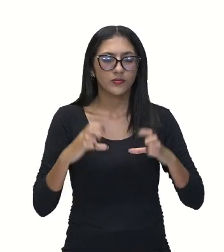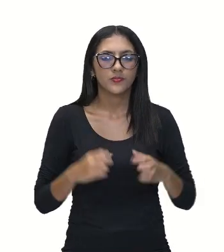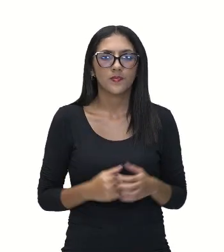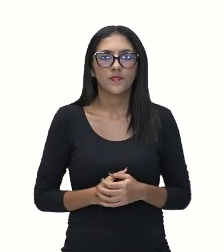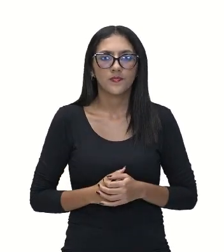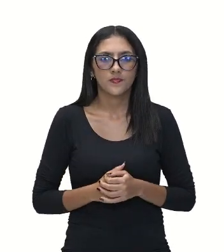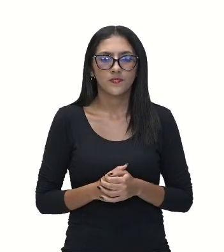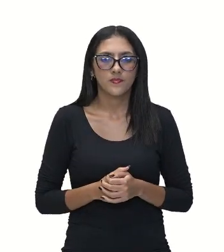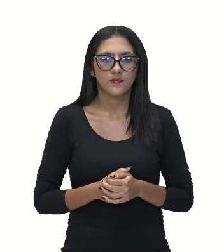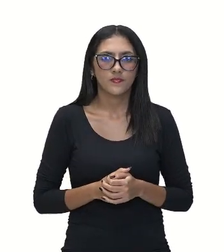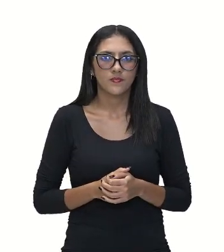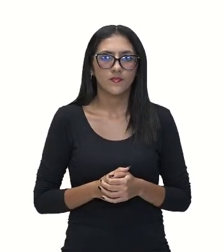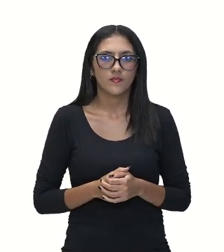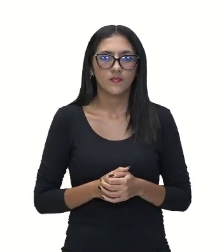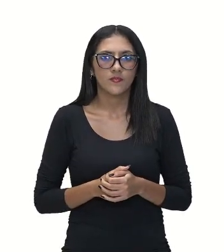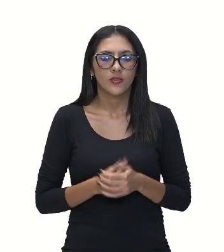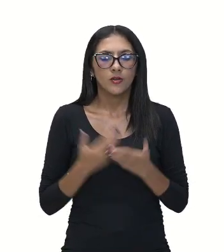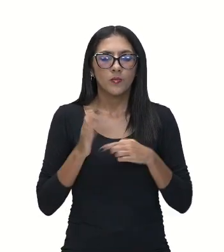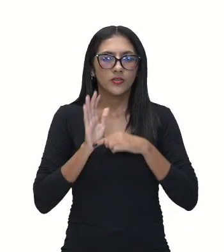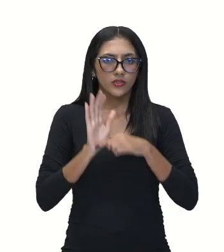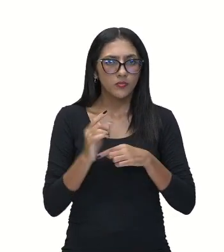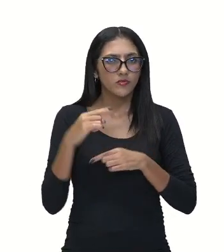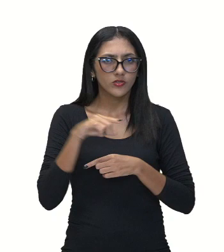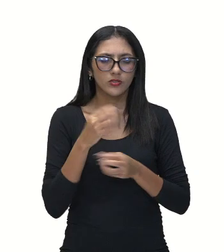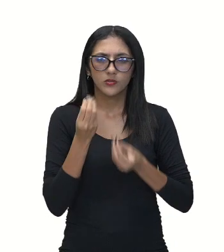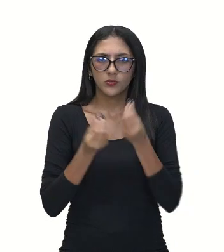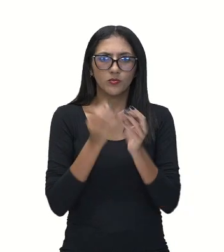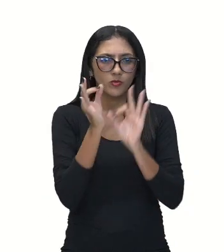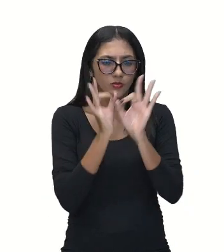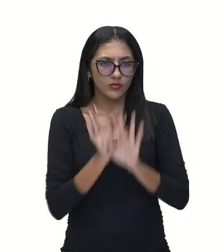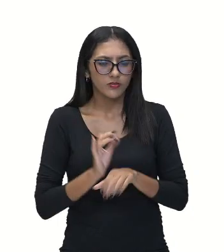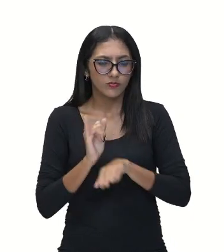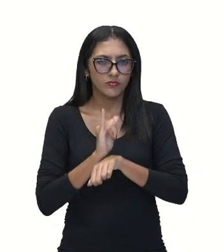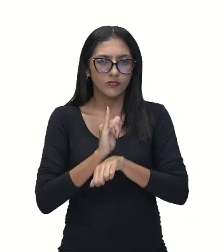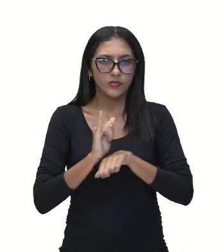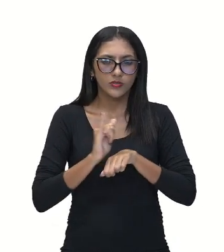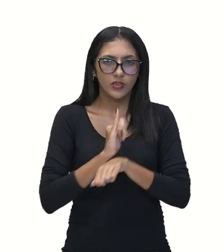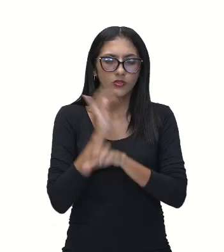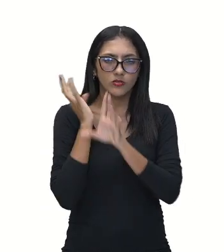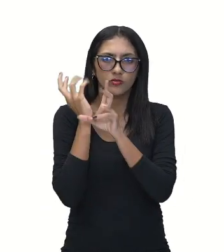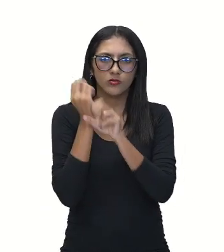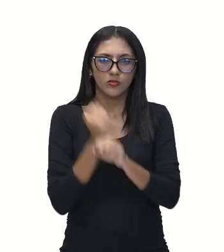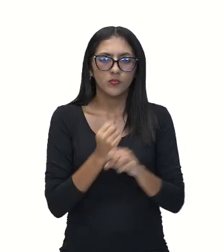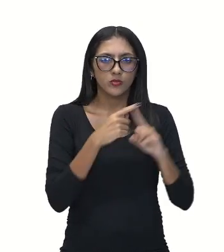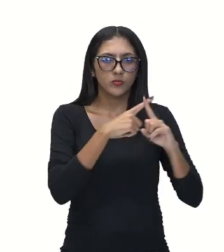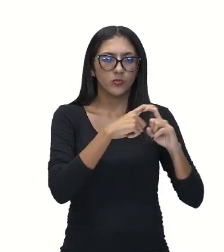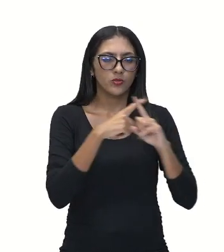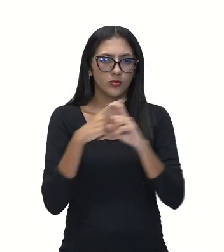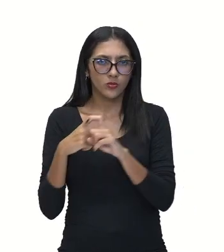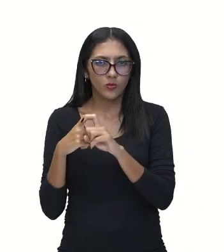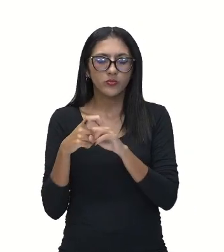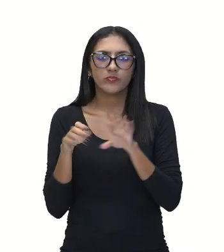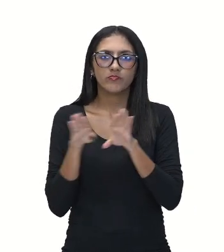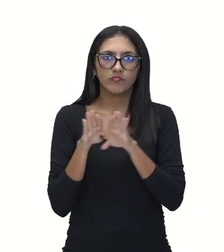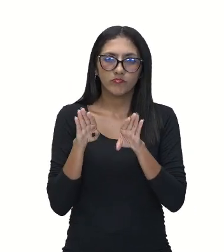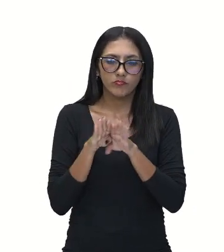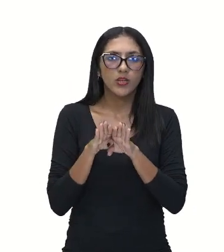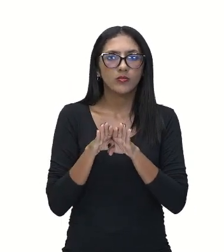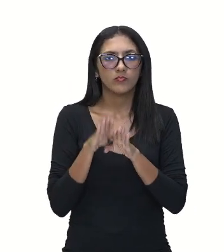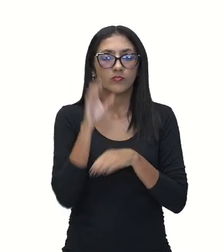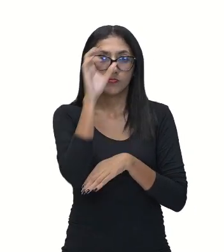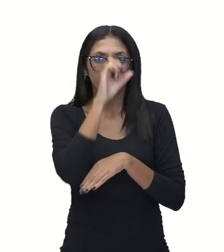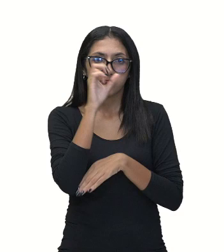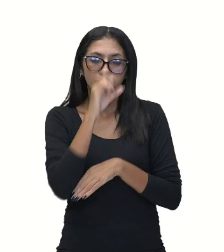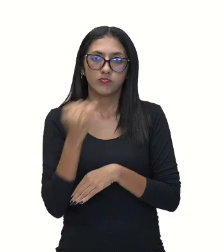vocês que o método de completar os quadrados né de um polinômio ele também nos ajuda a resolvermos aí